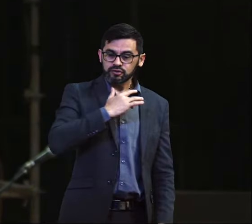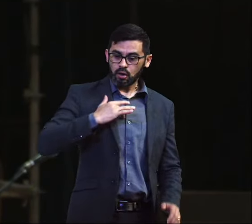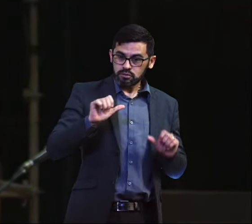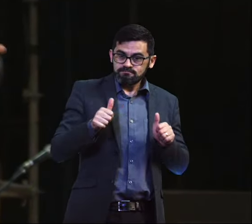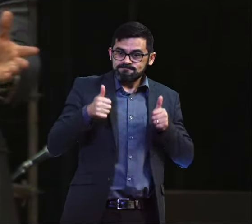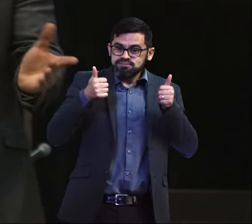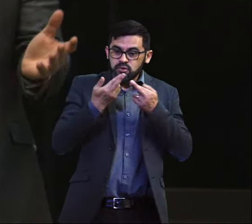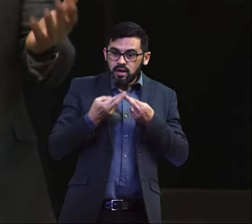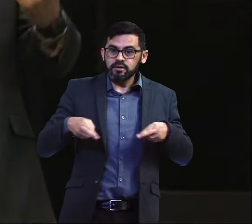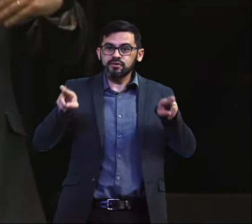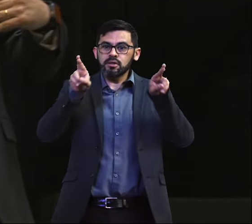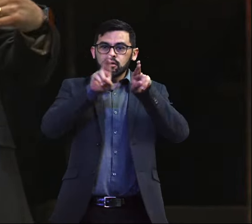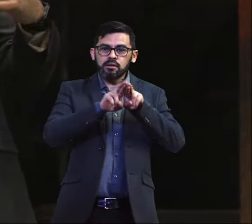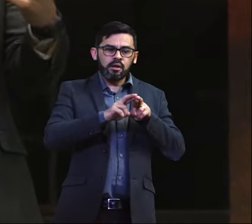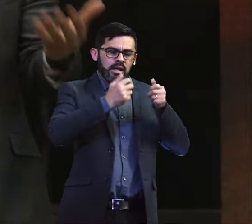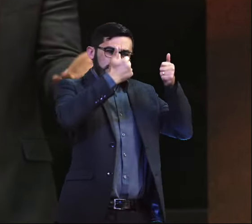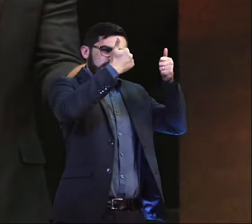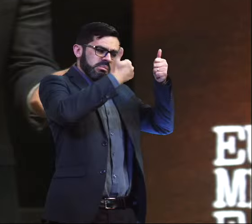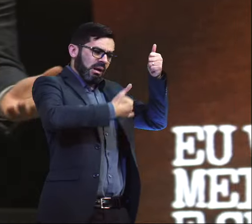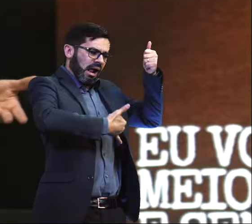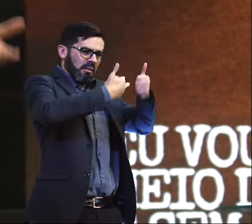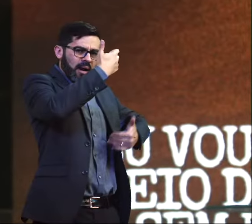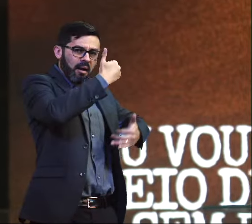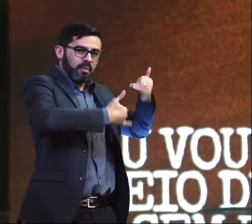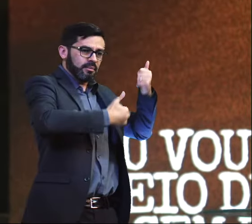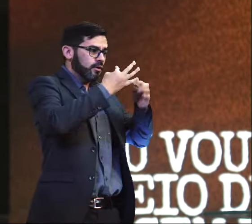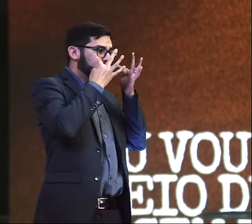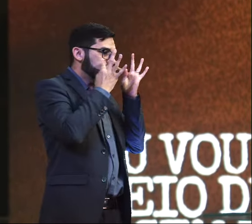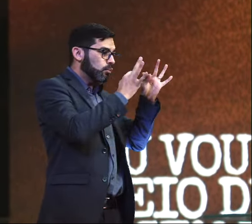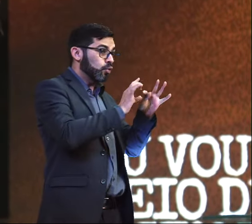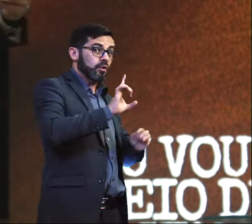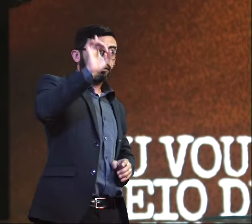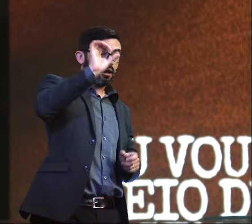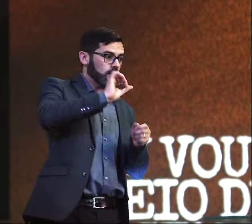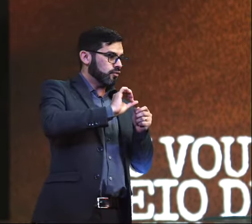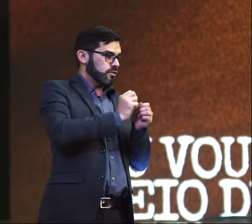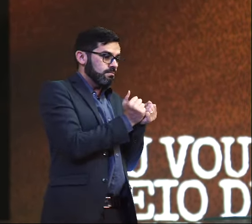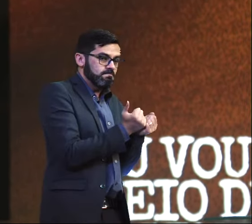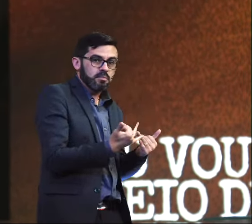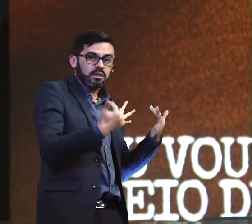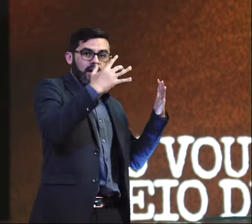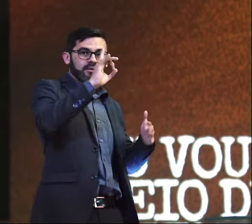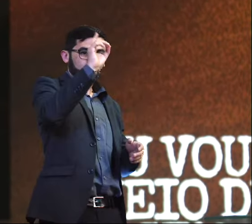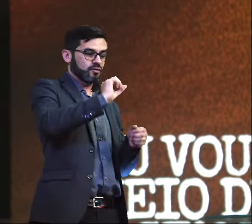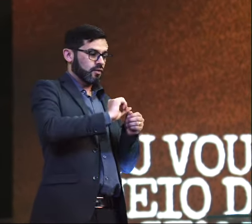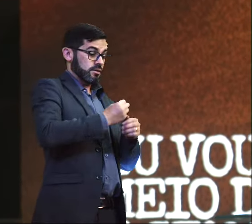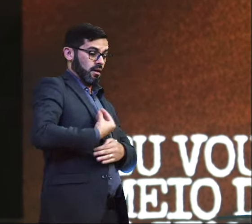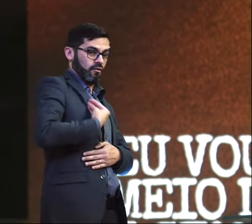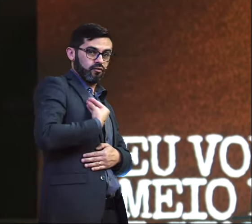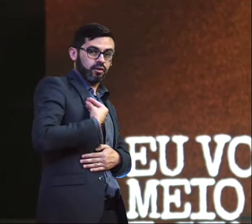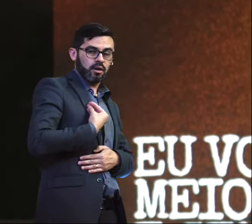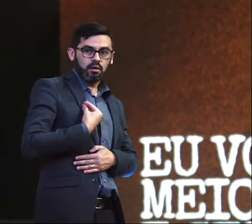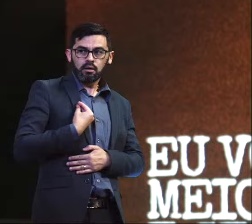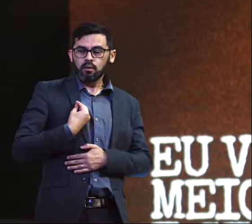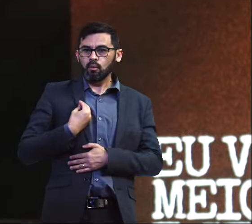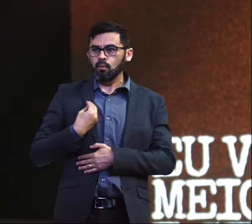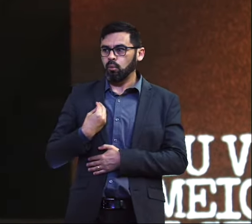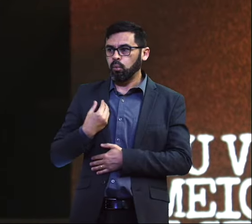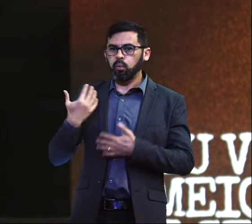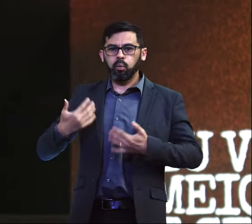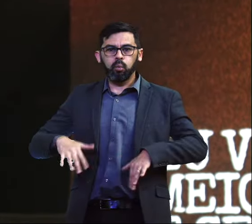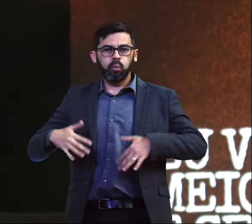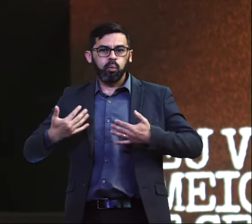saudável, restaurado. E ele começa a falar o que Deus fez na vida dele, do milagre que Deus fez na vida dele. E aí a gente ia ouvindo